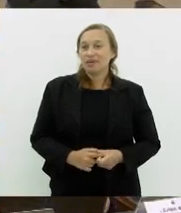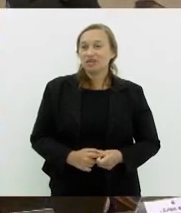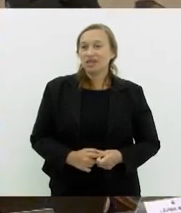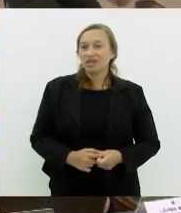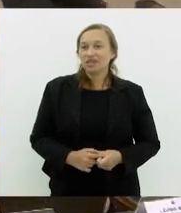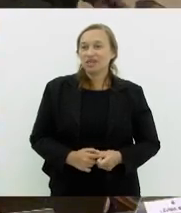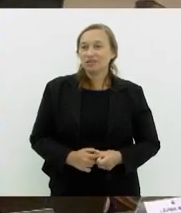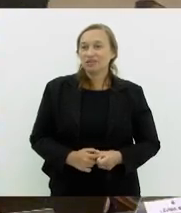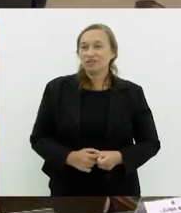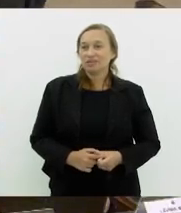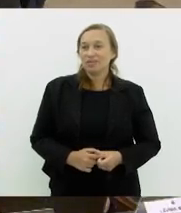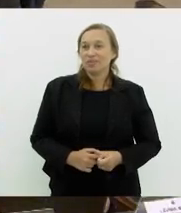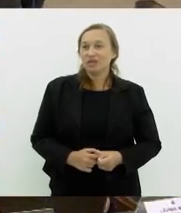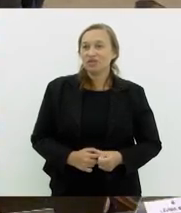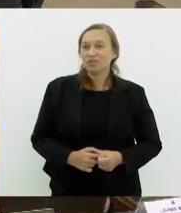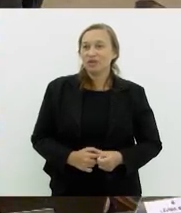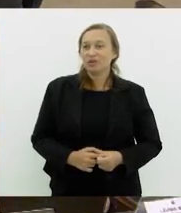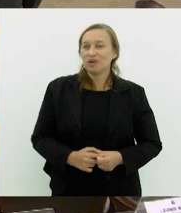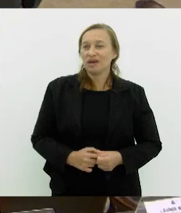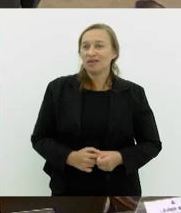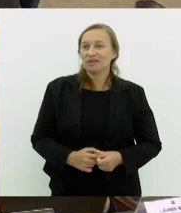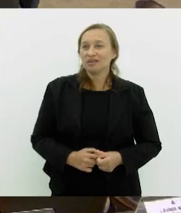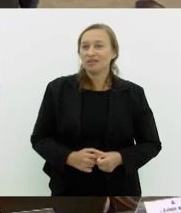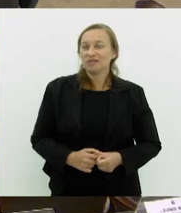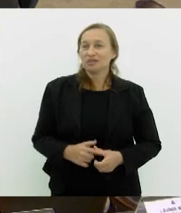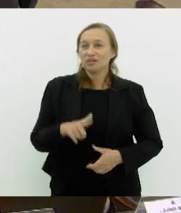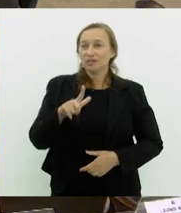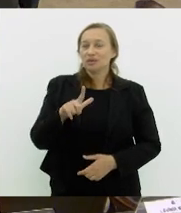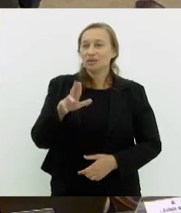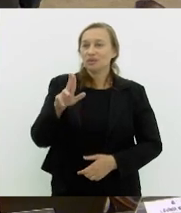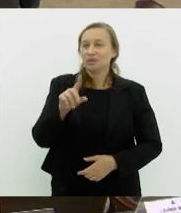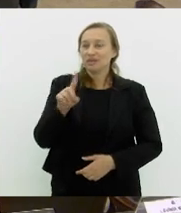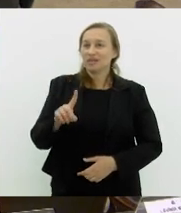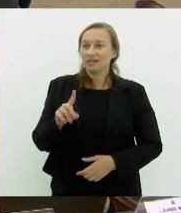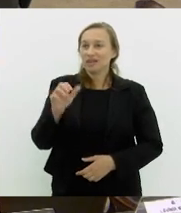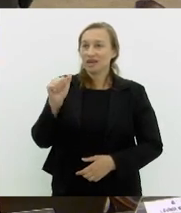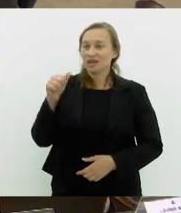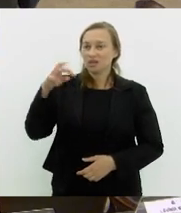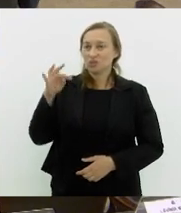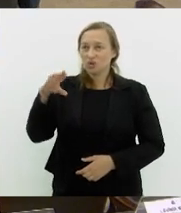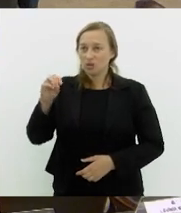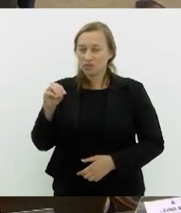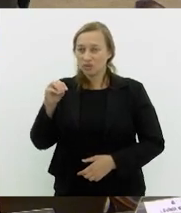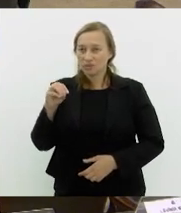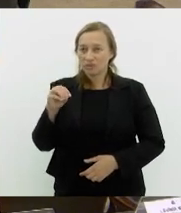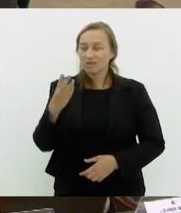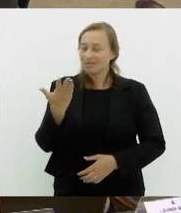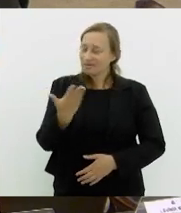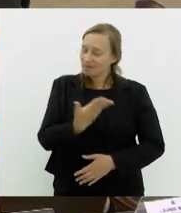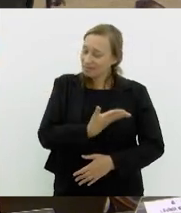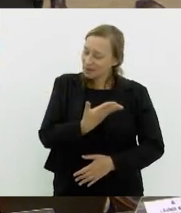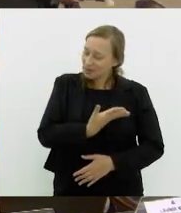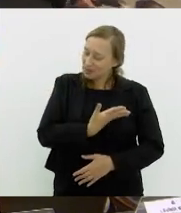honrado. Também ao conselheiro Luiz Antônio Guaraná, esse querido amigo.